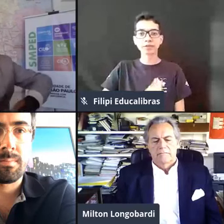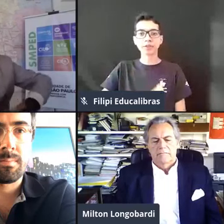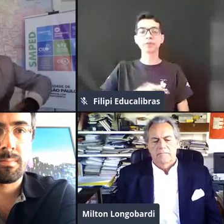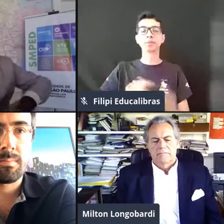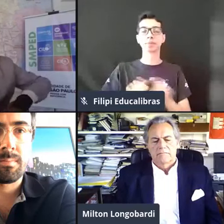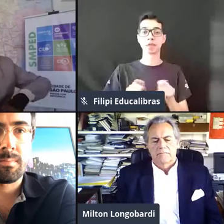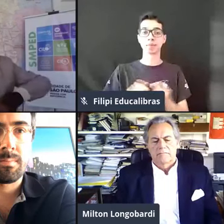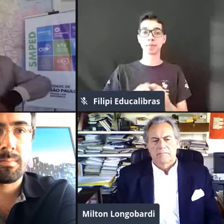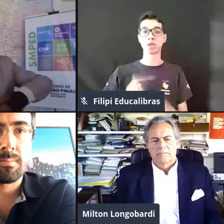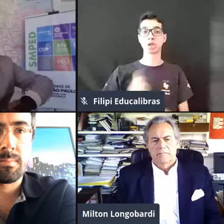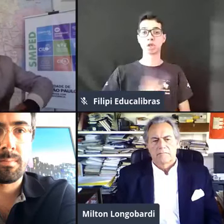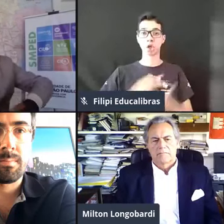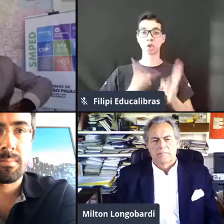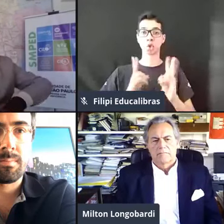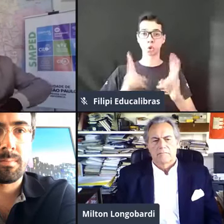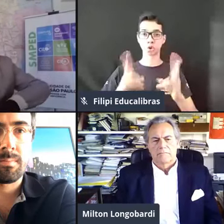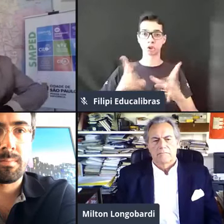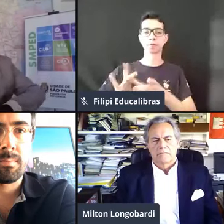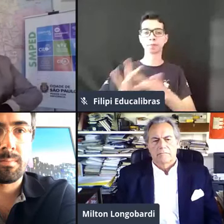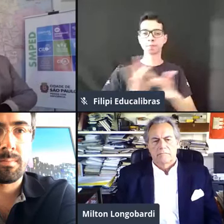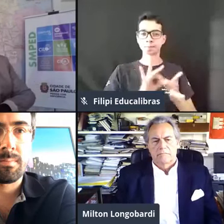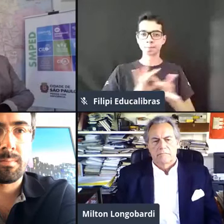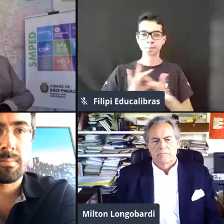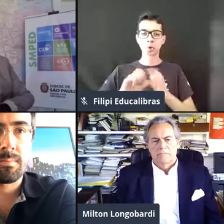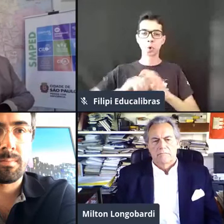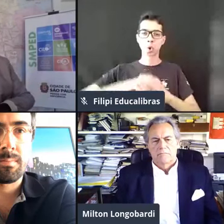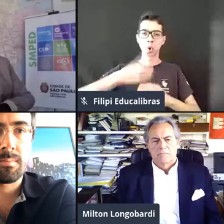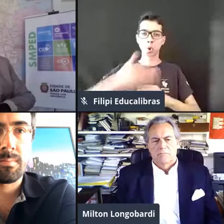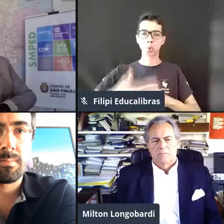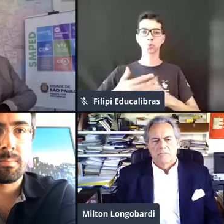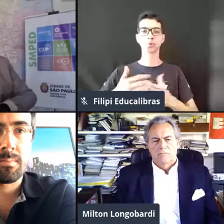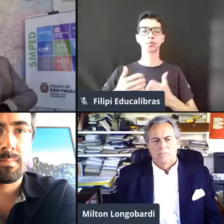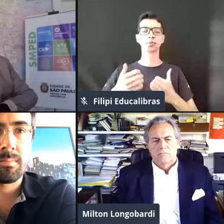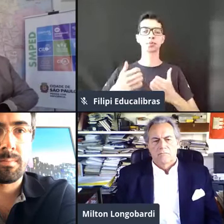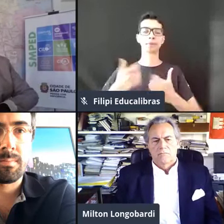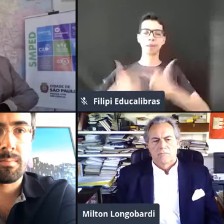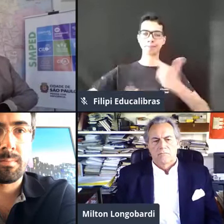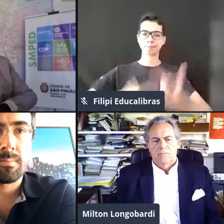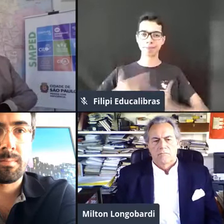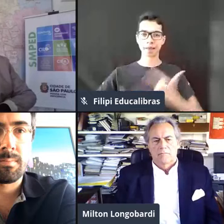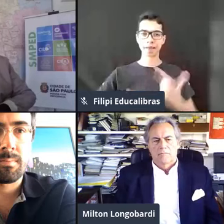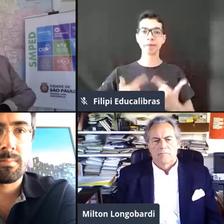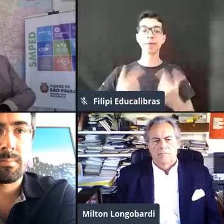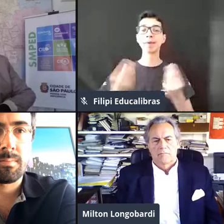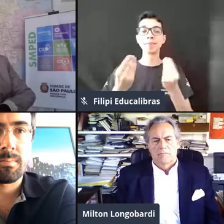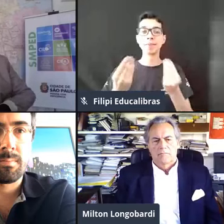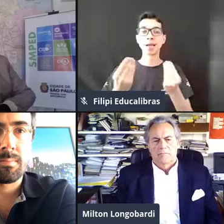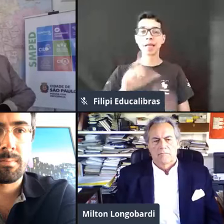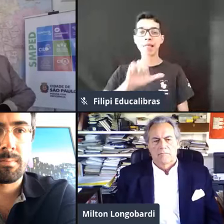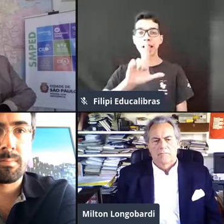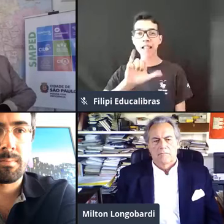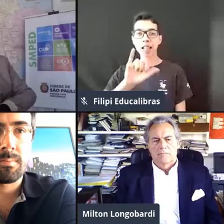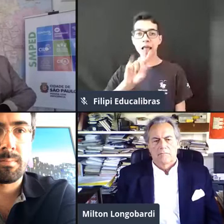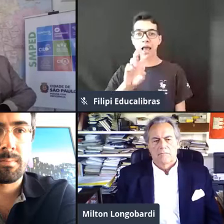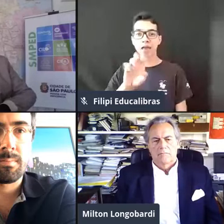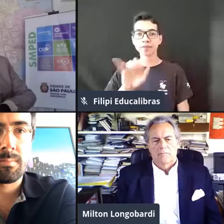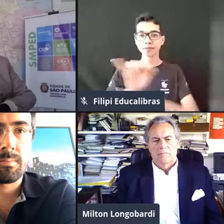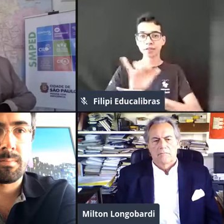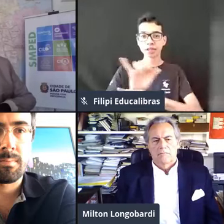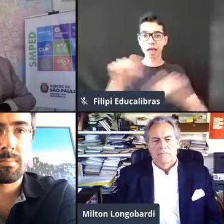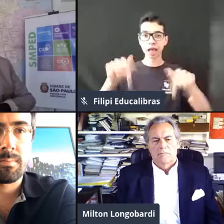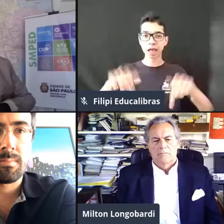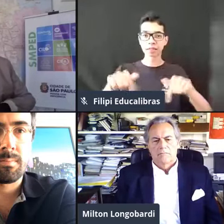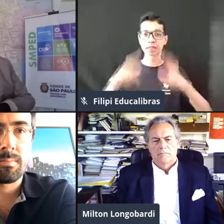continuando gerando conteúdo, trabalhando como a gente está. Essas lives servem um pouco para a gente mostrar a cara, para eu, como secretário, mostrar a